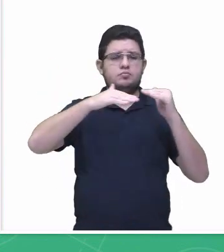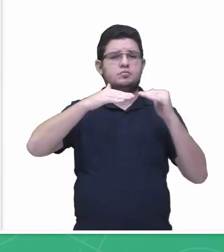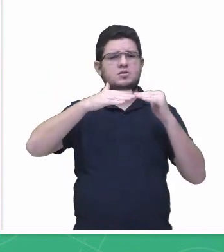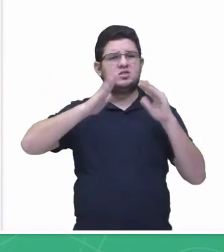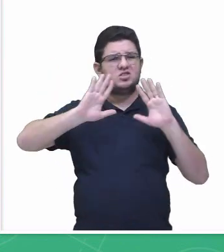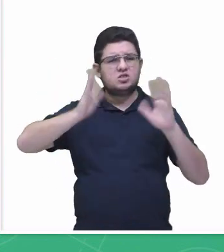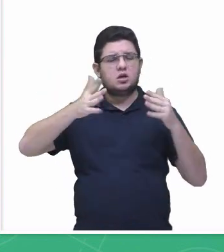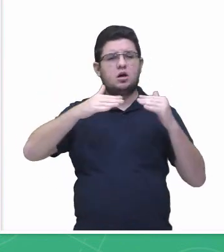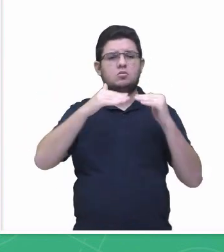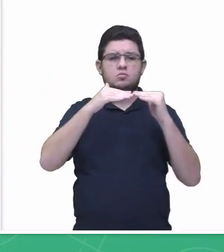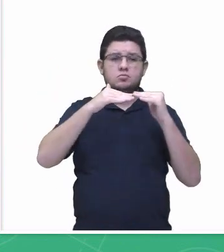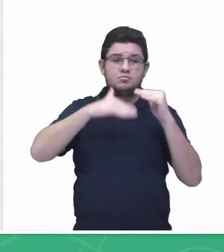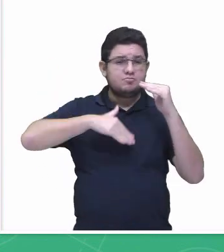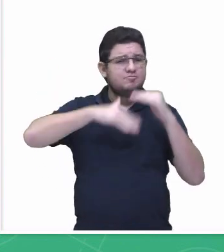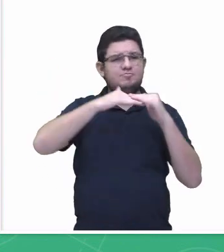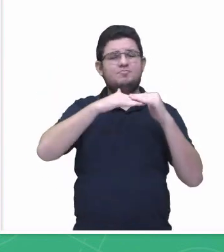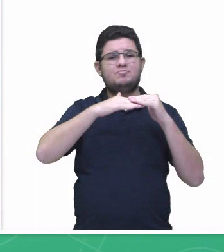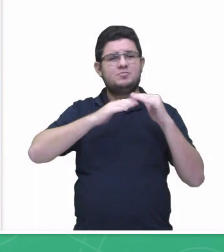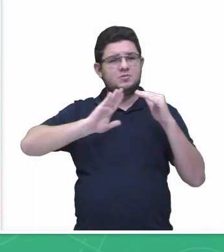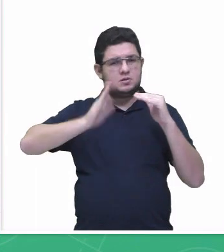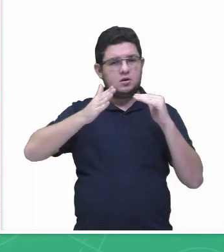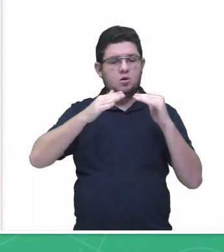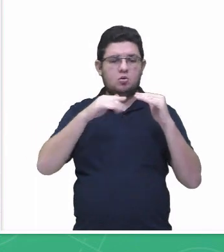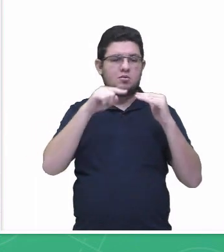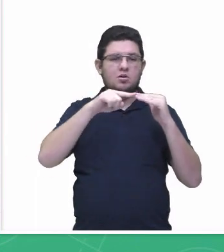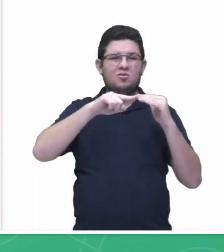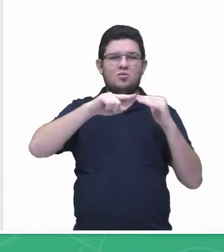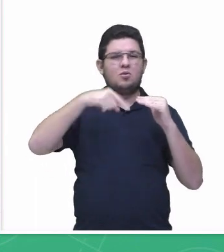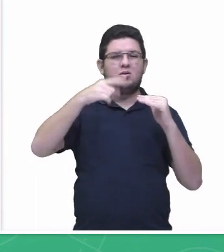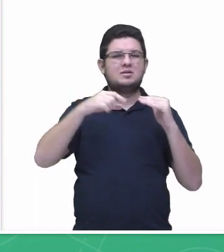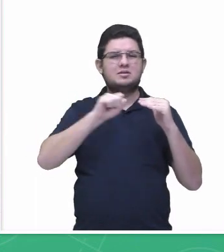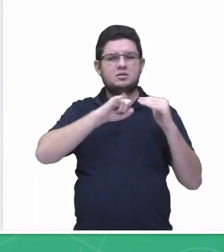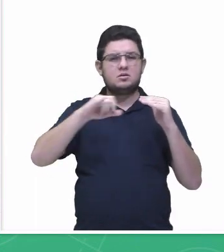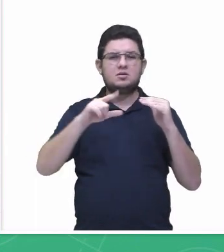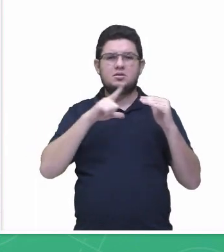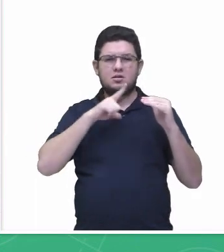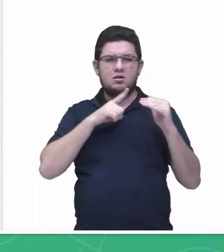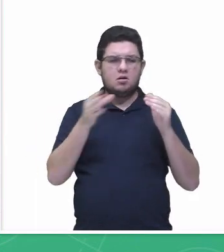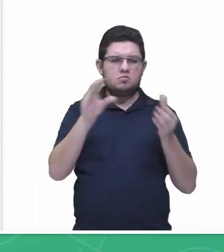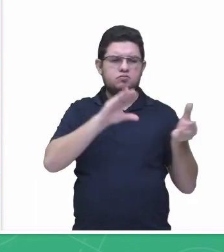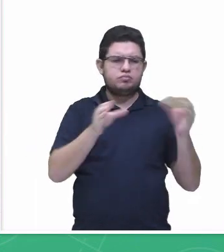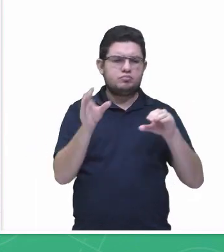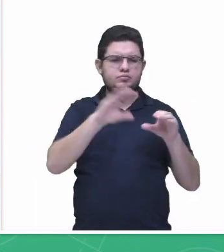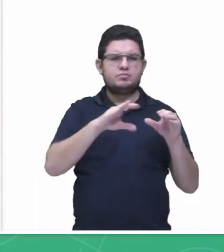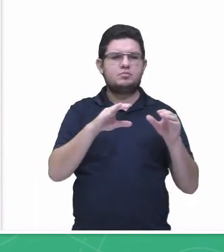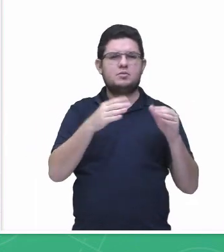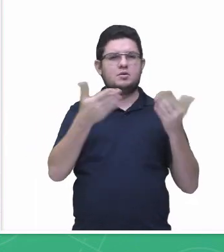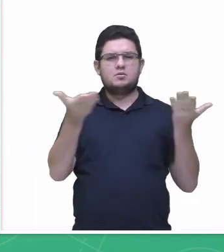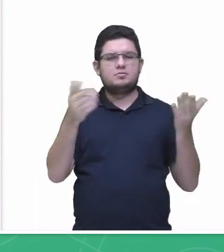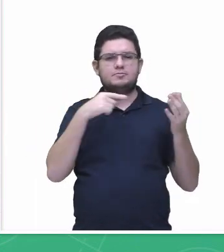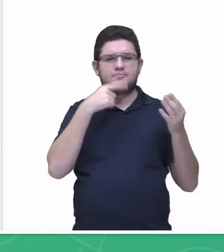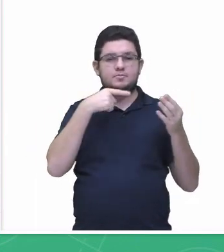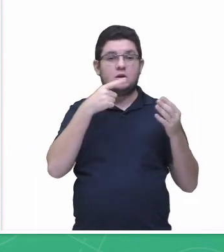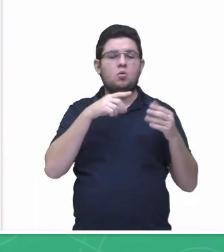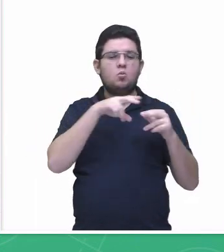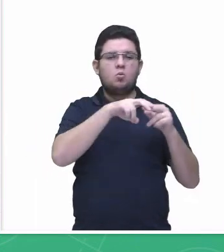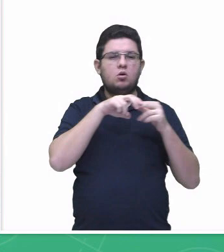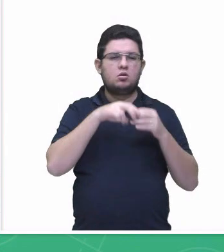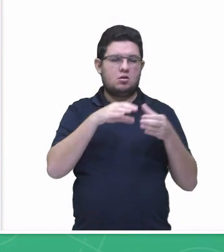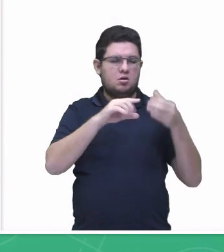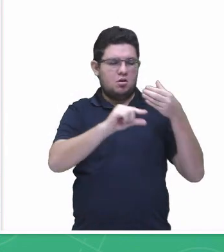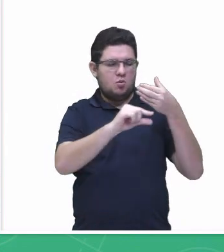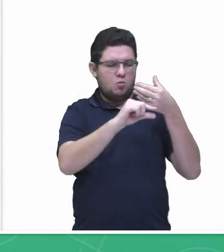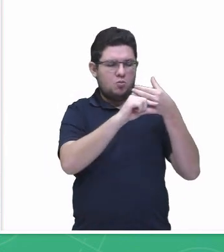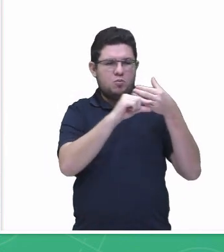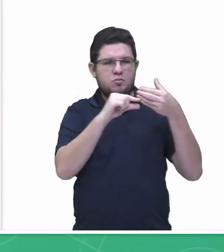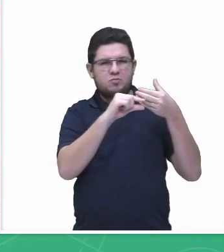solubilidade. Atingiu esse momento, não se consegue mais dissolver. É por isso que fica um monte de açúcar no fundo do recipiente. Vamos para